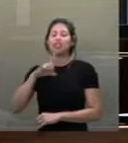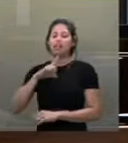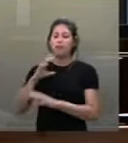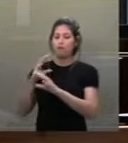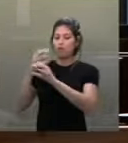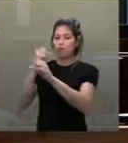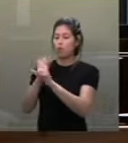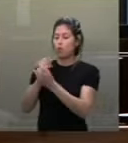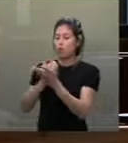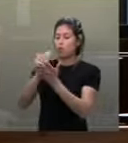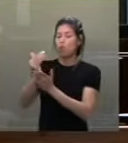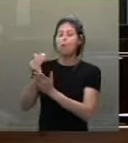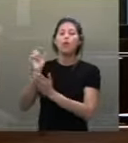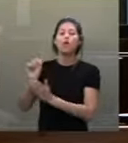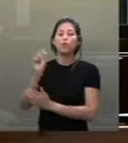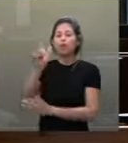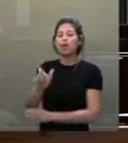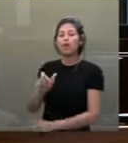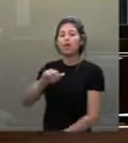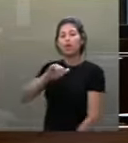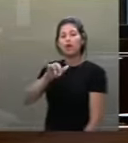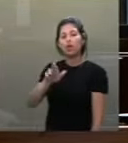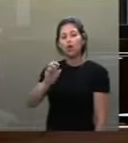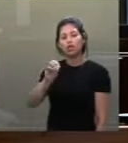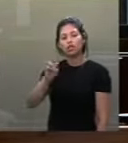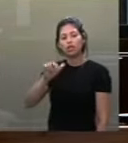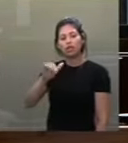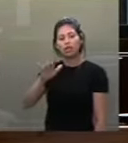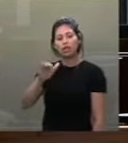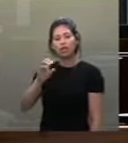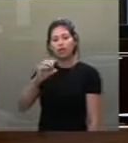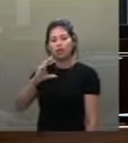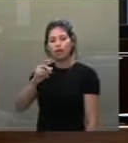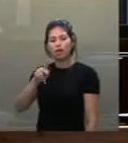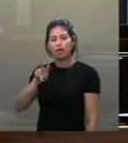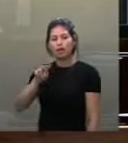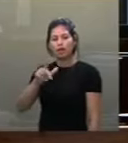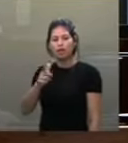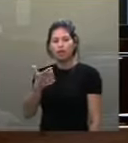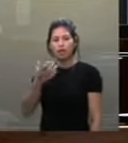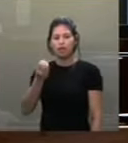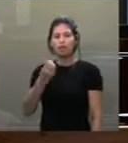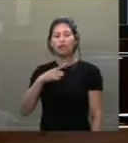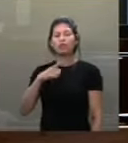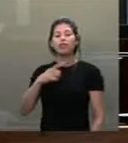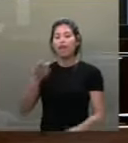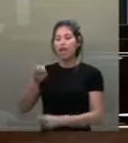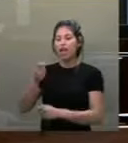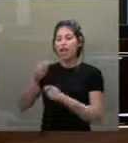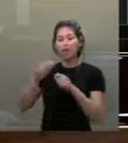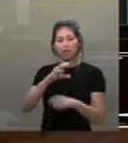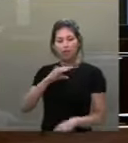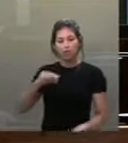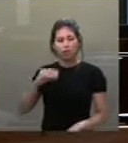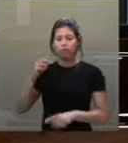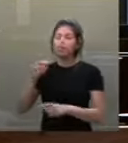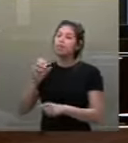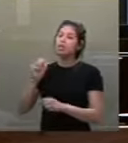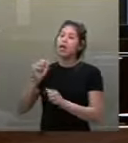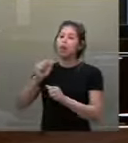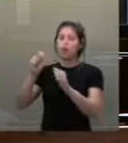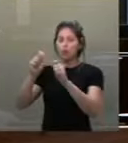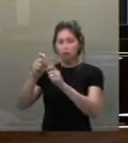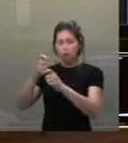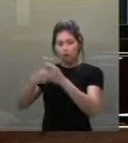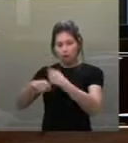uma iniciativa do senador Rogério Carvalho na Comissão de Assuntos Econômicos desse Senado, com o